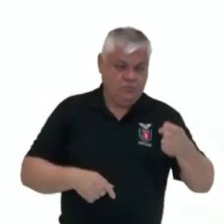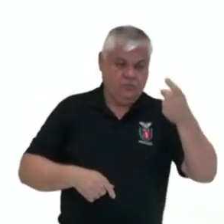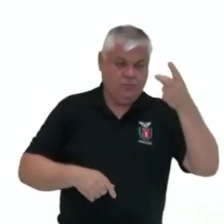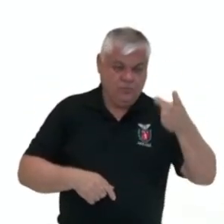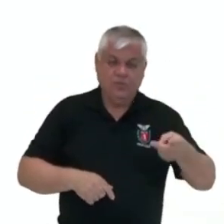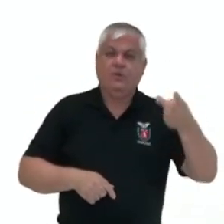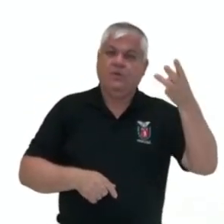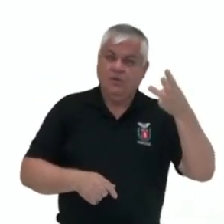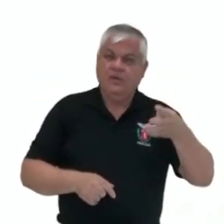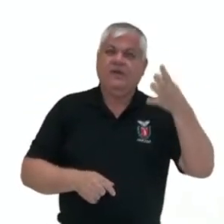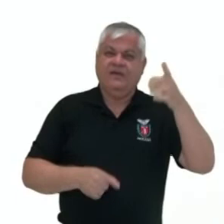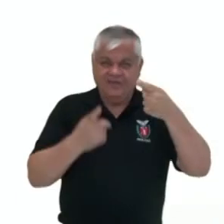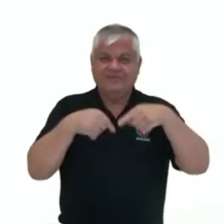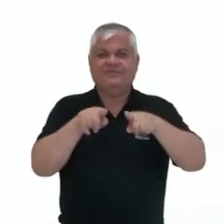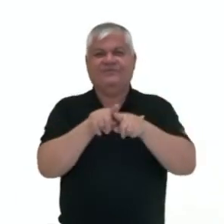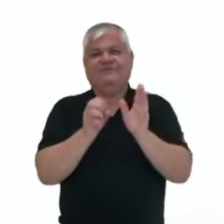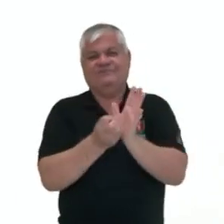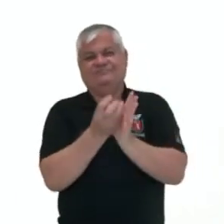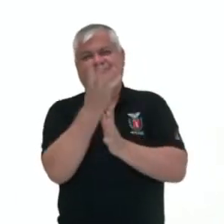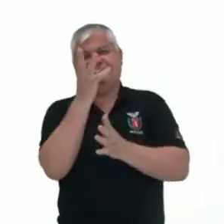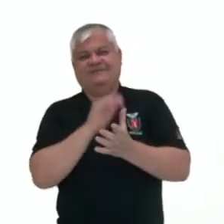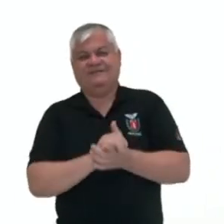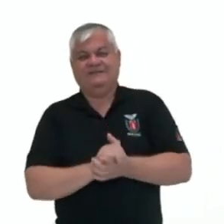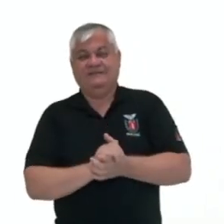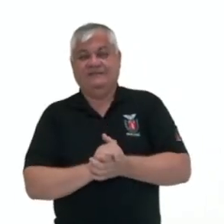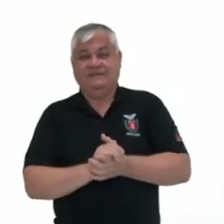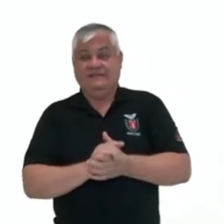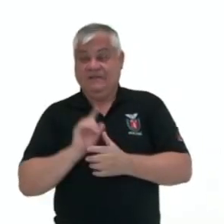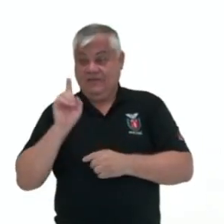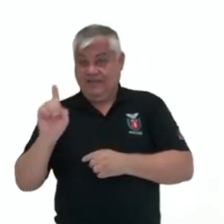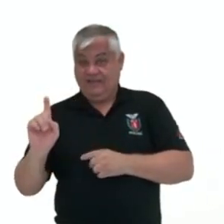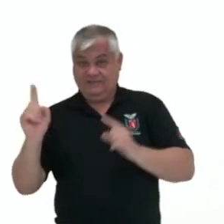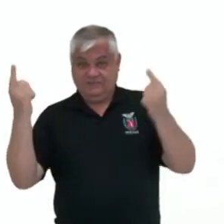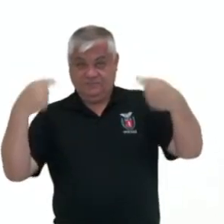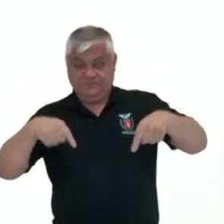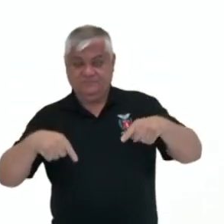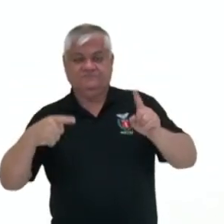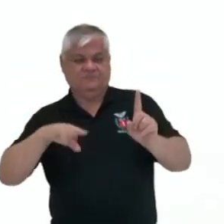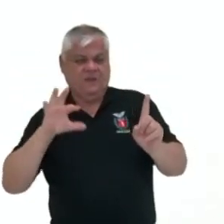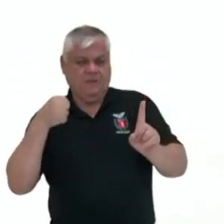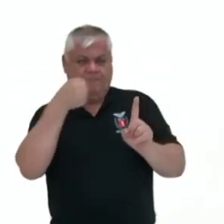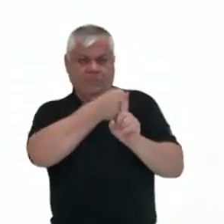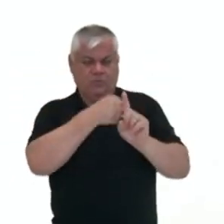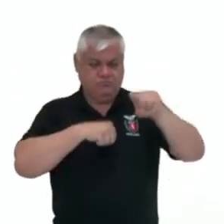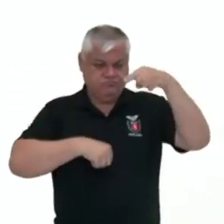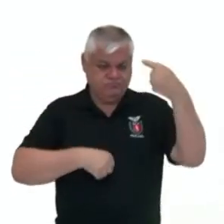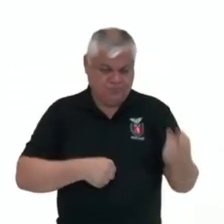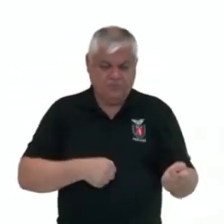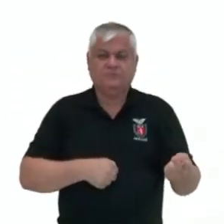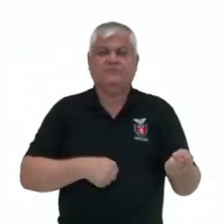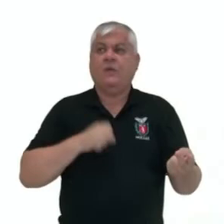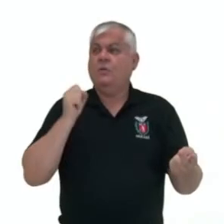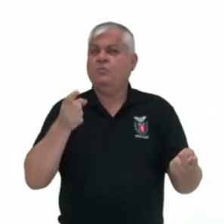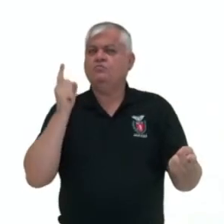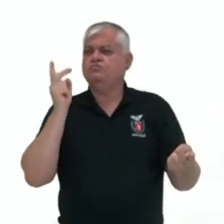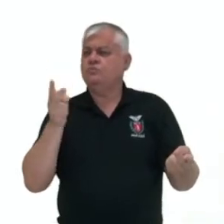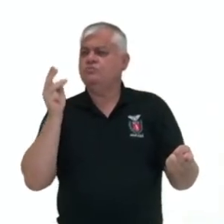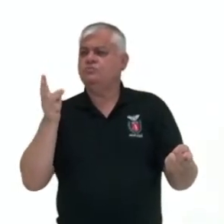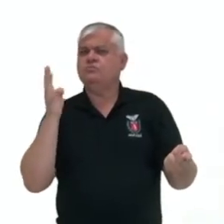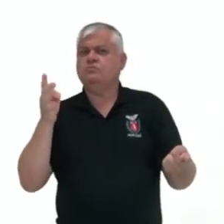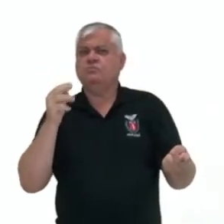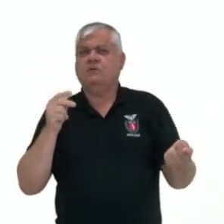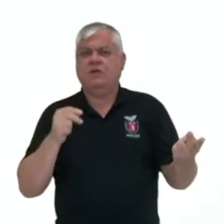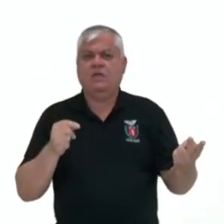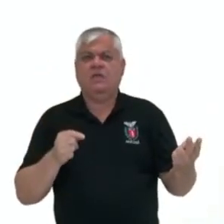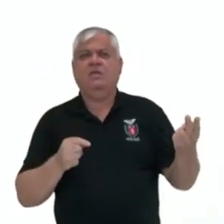daí. Como assim, professora? Então o adversário ele caiu, o árbitro começou a contar, chegou aí ele levantou